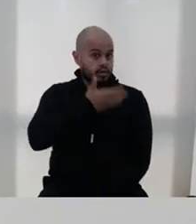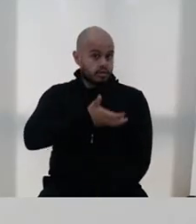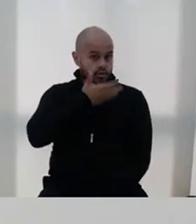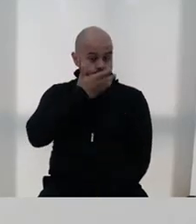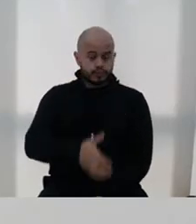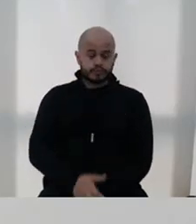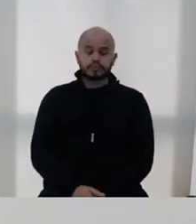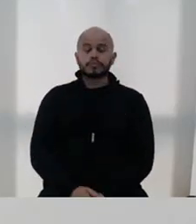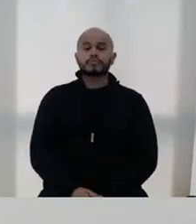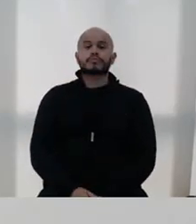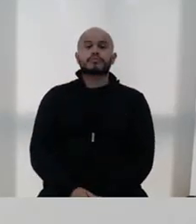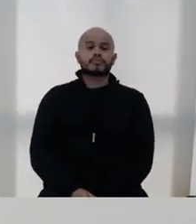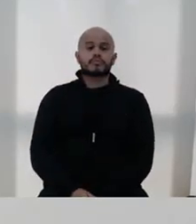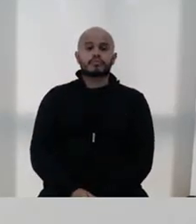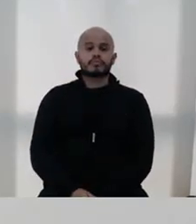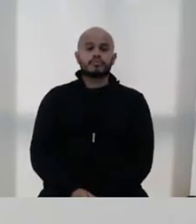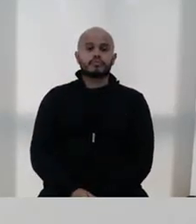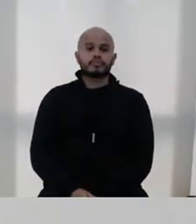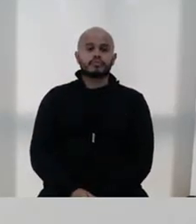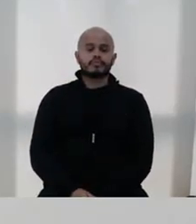Excelências. Além disso,